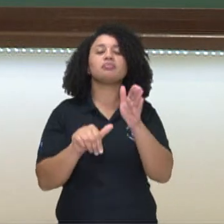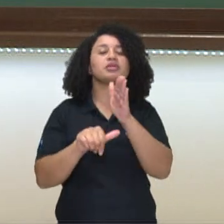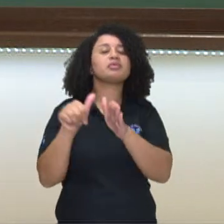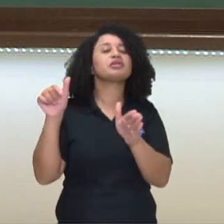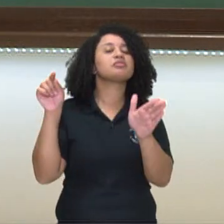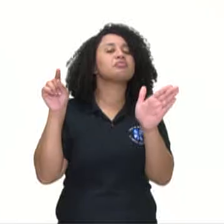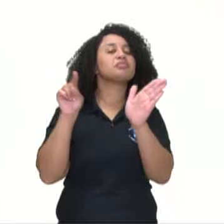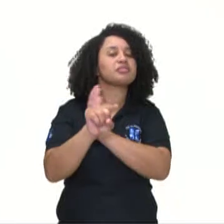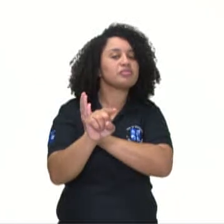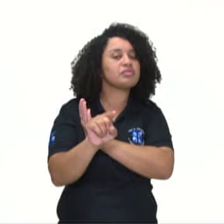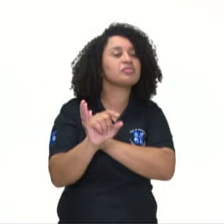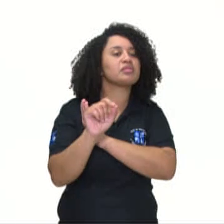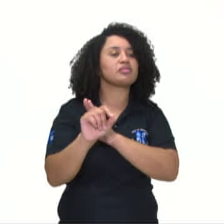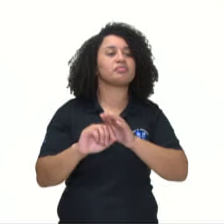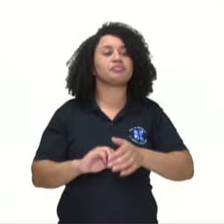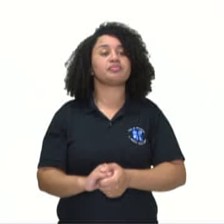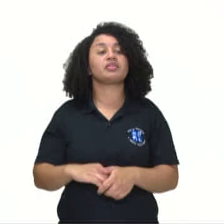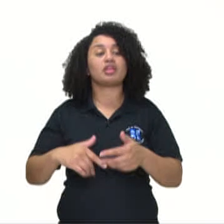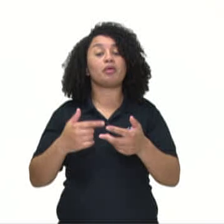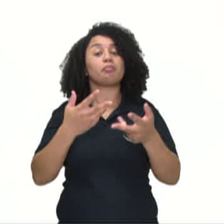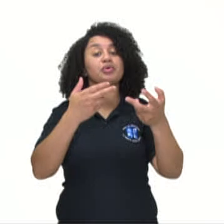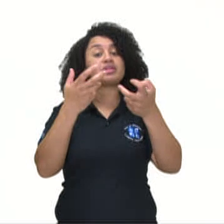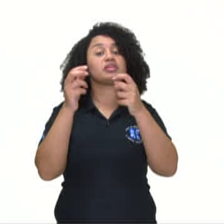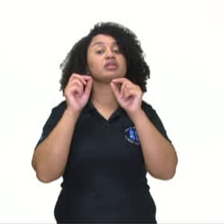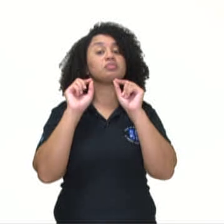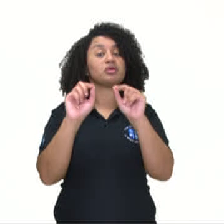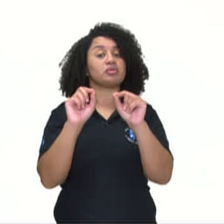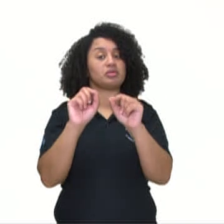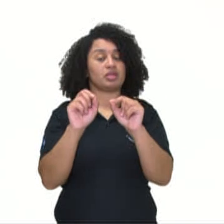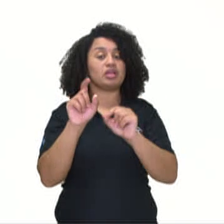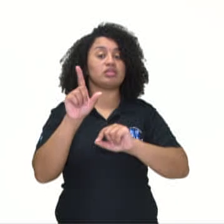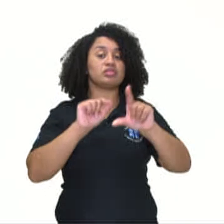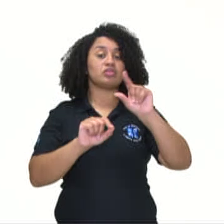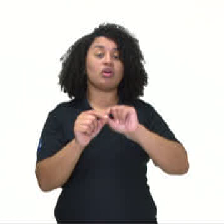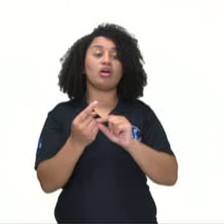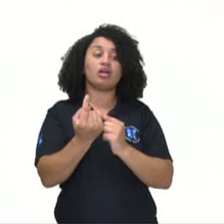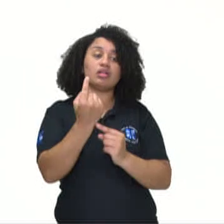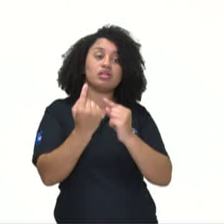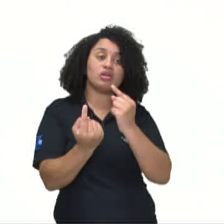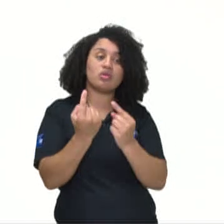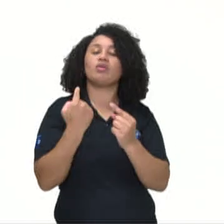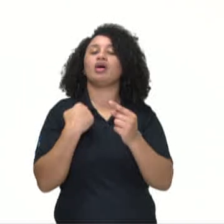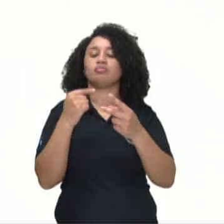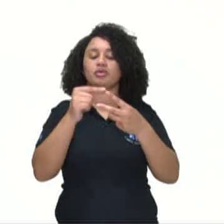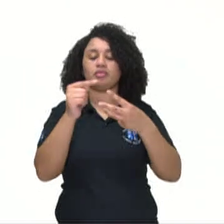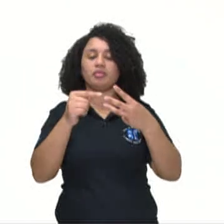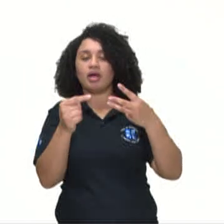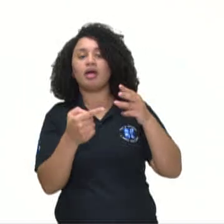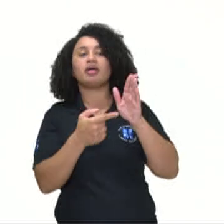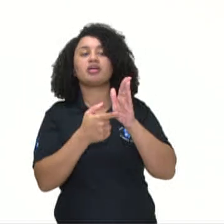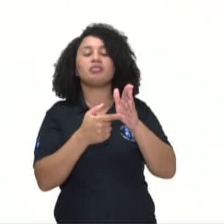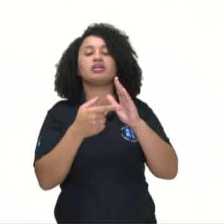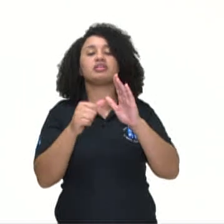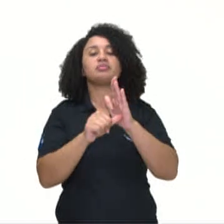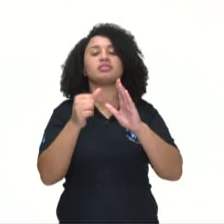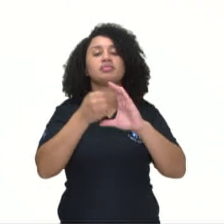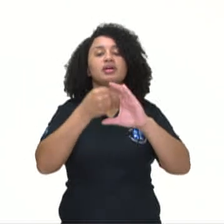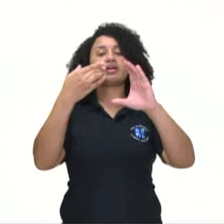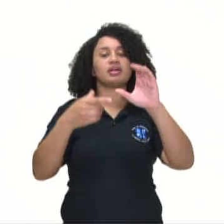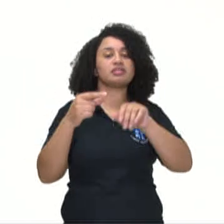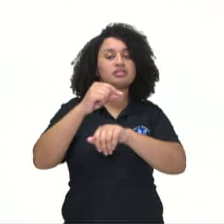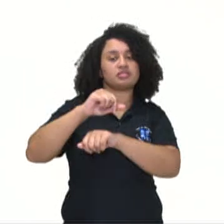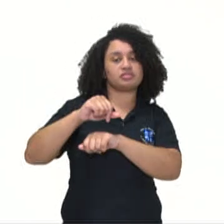quiz. Nele, vocês observam o seguinte: assinale a alternativa que enumera as principais características do